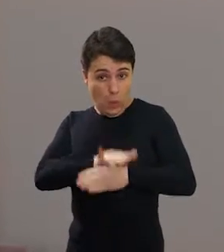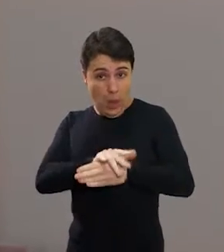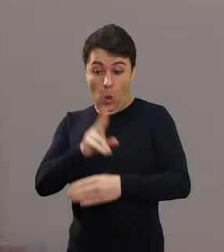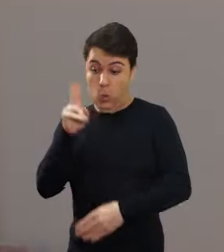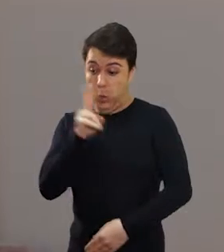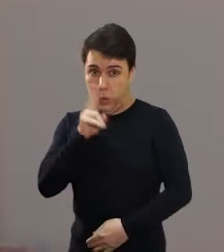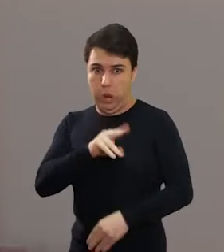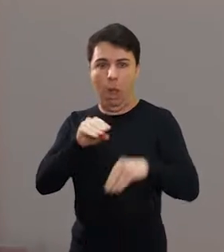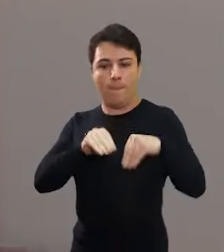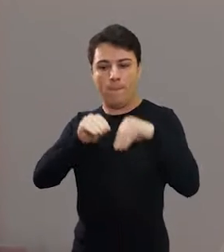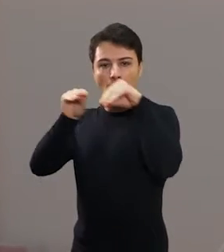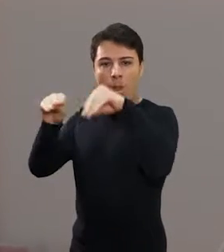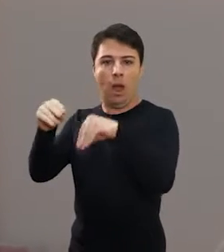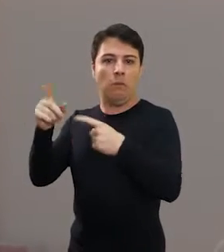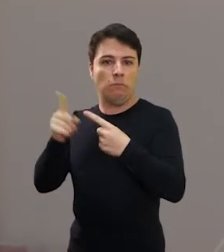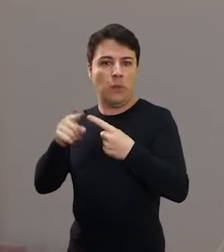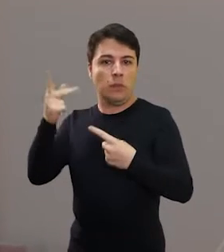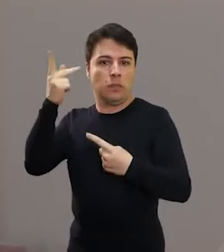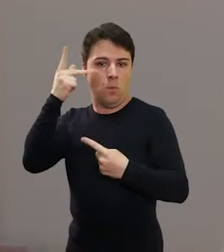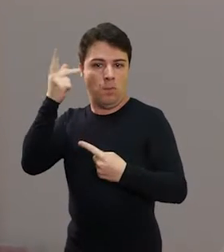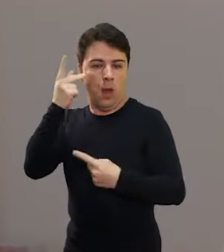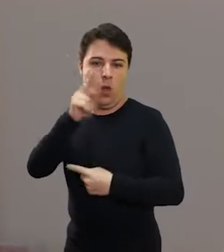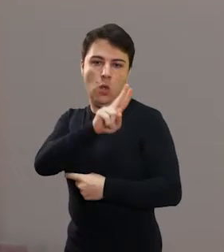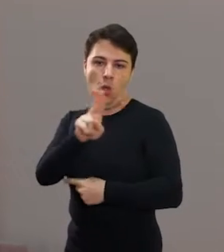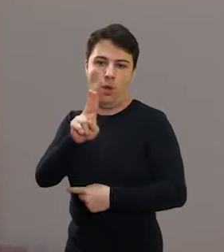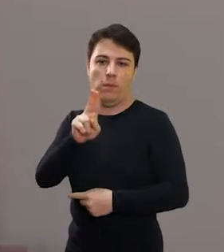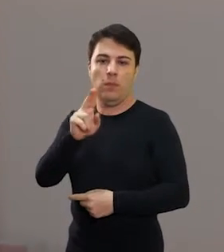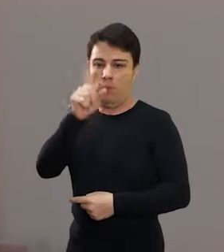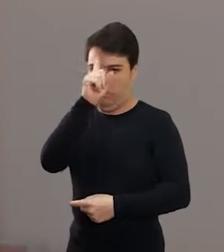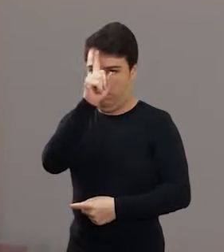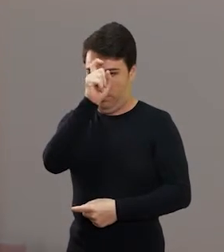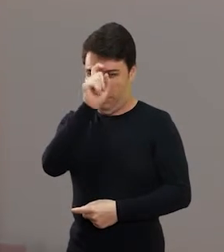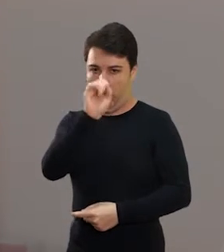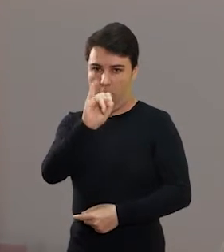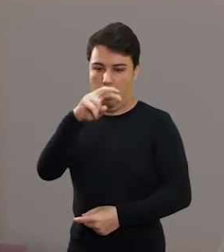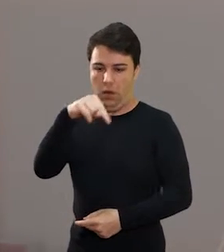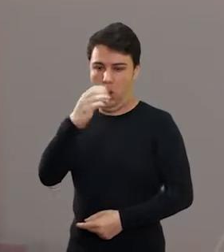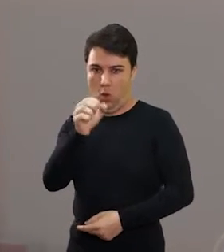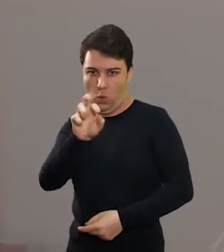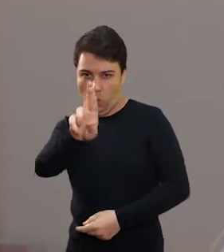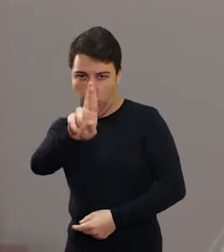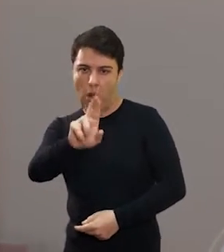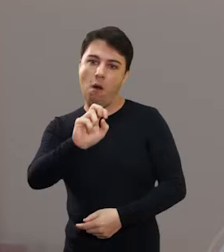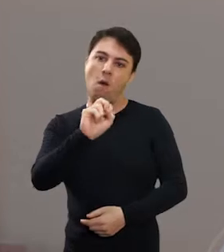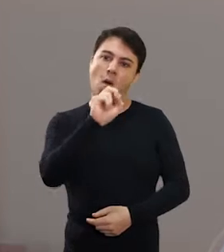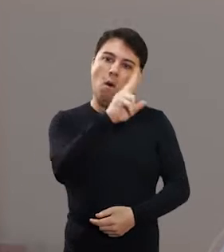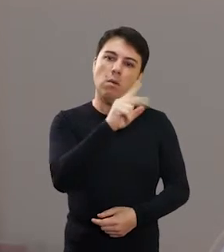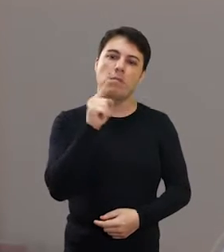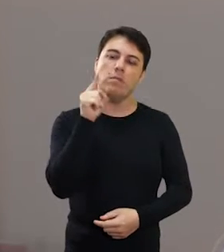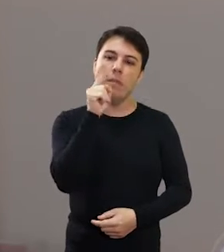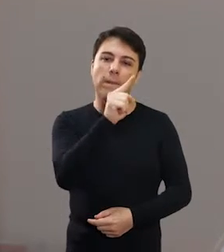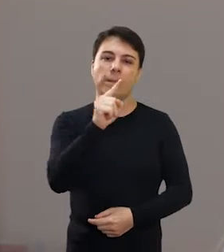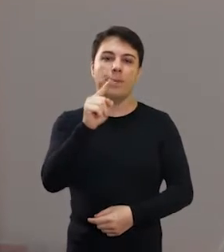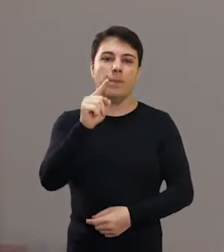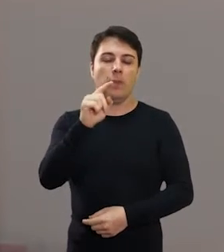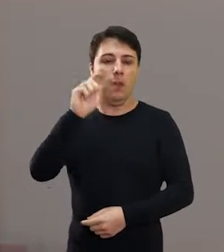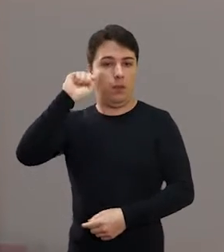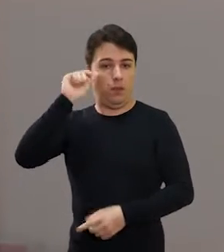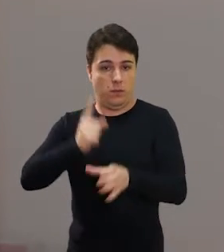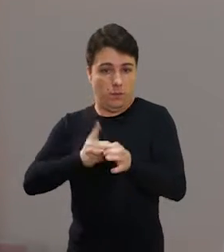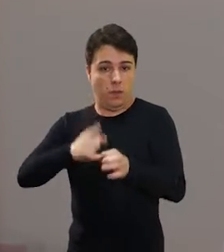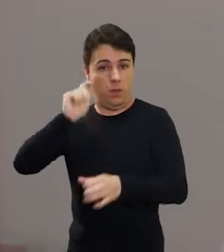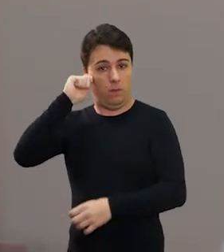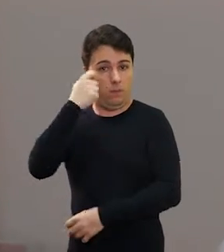paciente, nós pedimos os exames para fazer o diagnóstico. Feito o diagnóstico de cardiopatia, quando é necessário encaminhar para a cirurgia cardíaca,